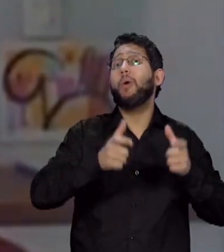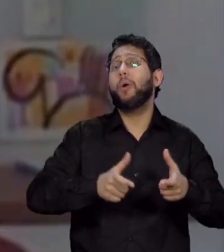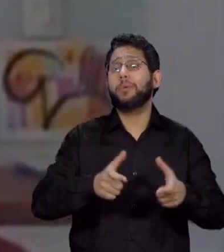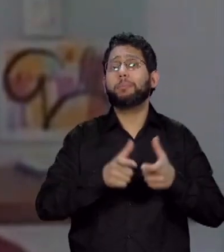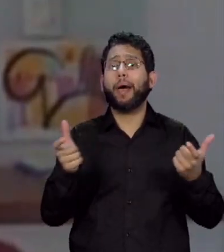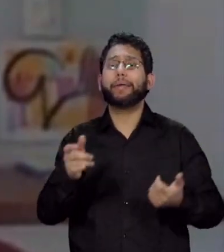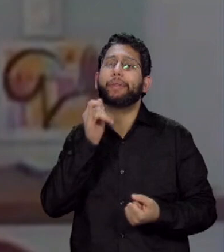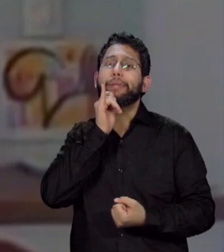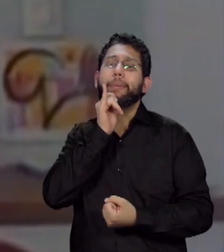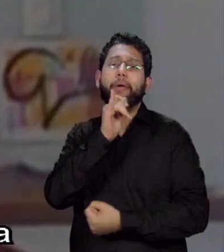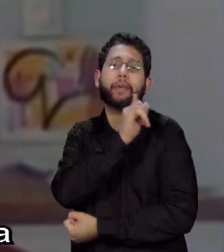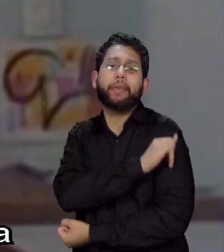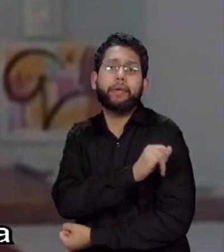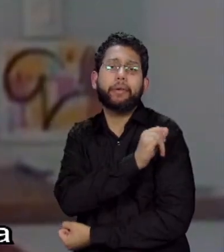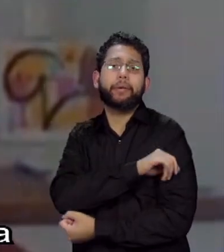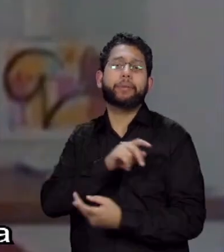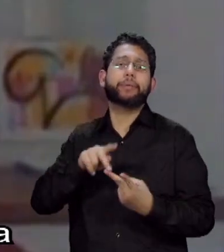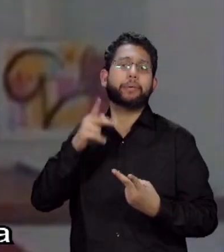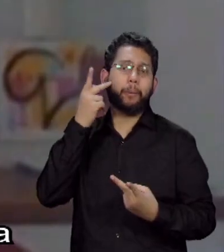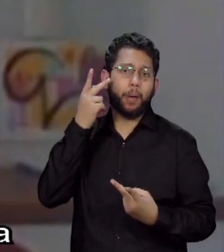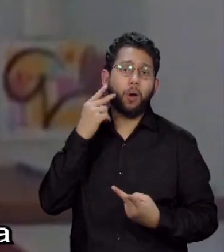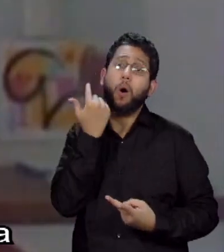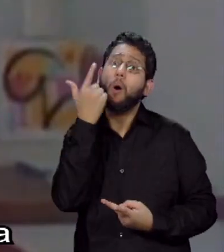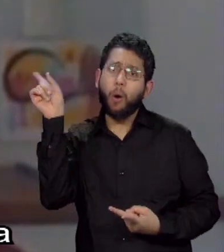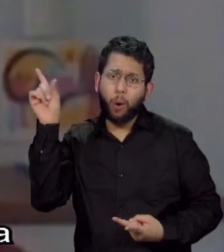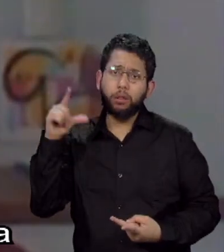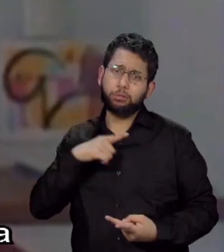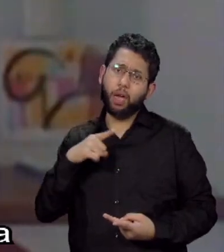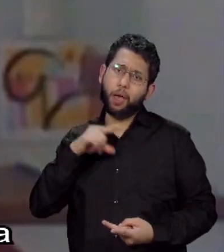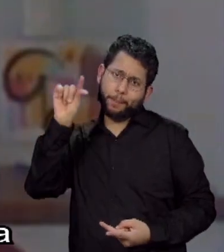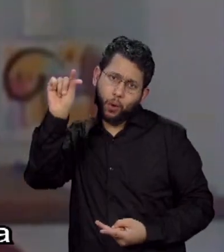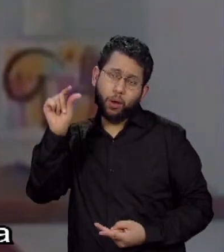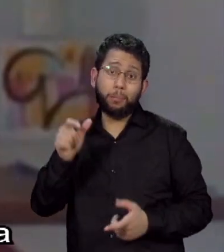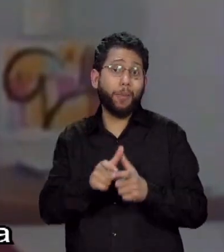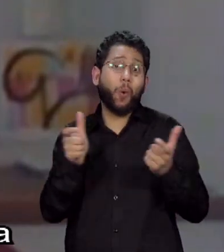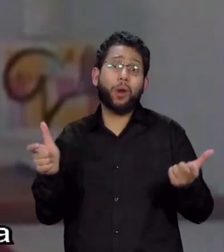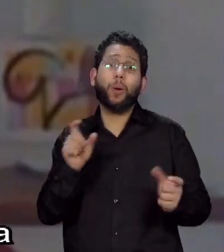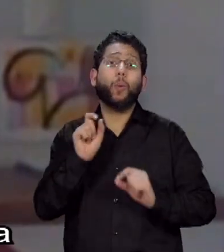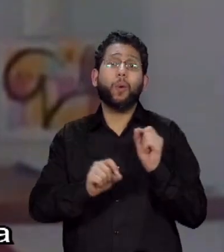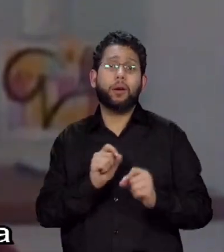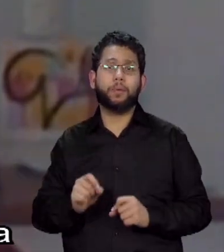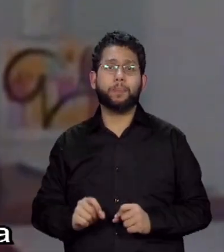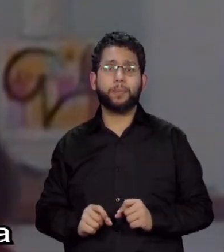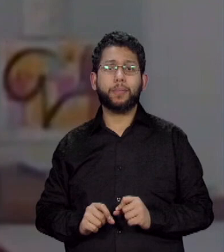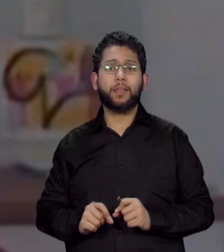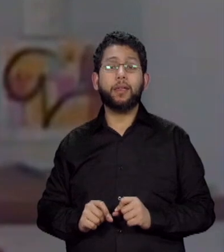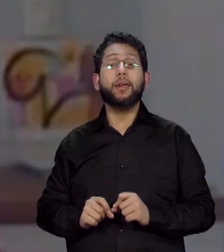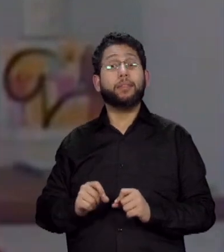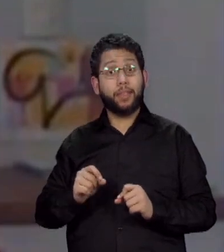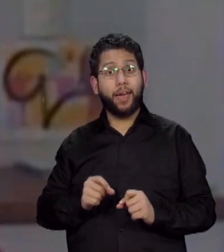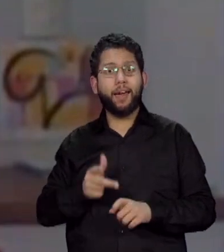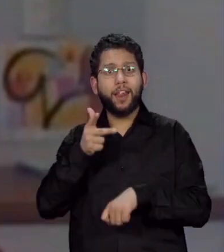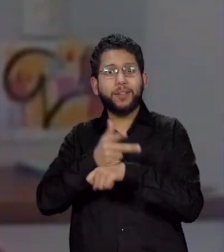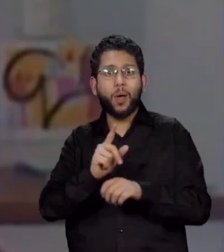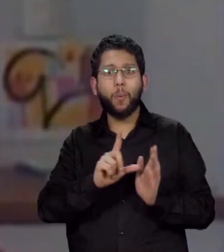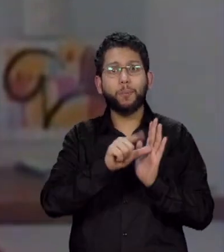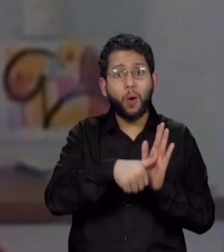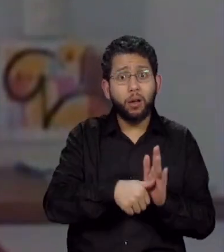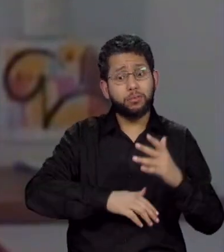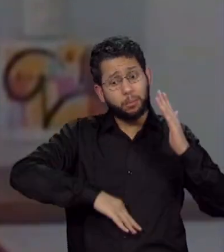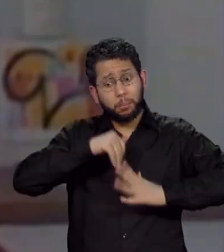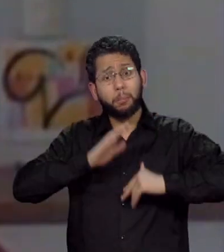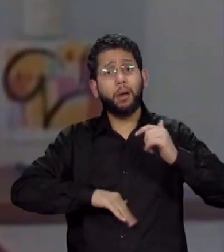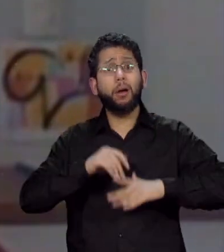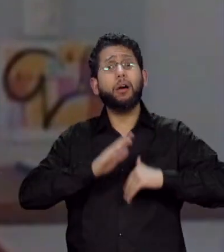Rio e São Paulo, apesar de existirem outras menores, e essas pós-produtoras têm muita demanda de mão de obra,